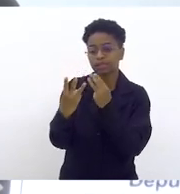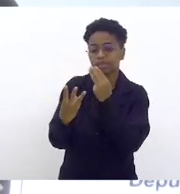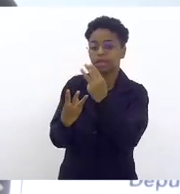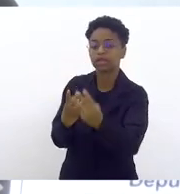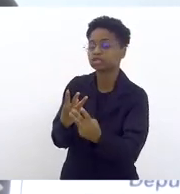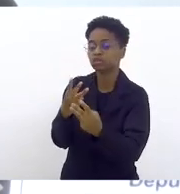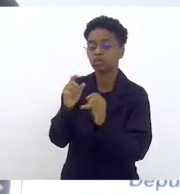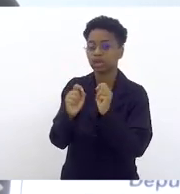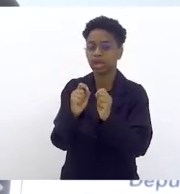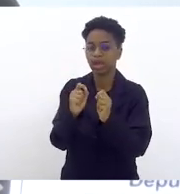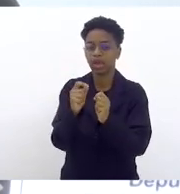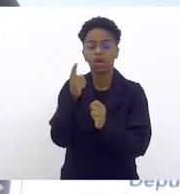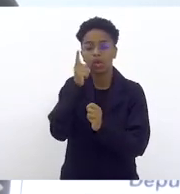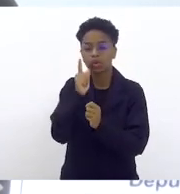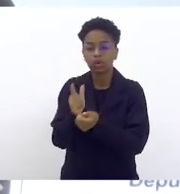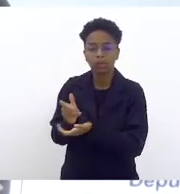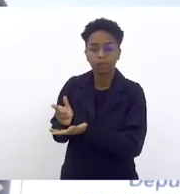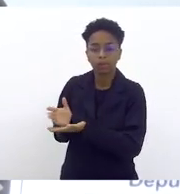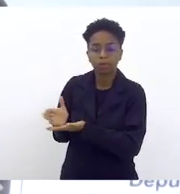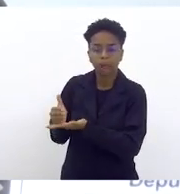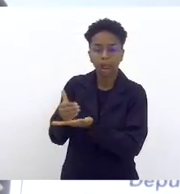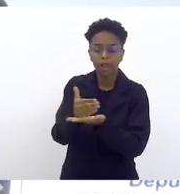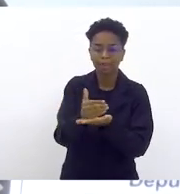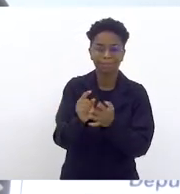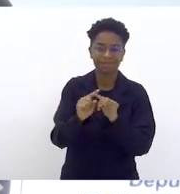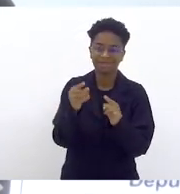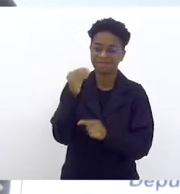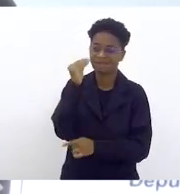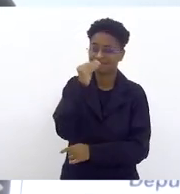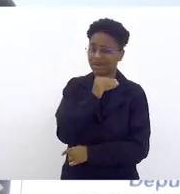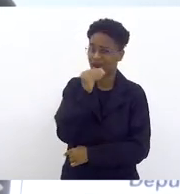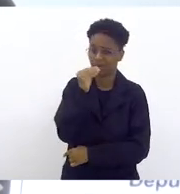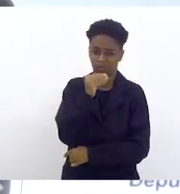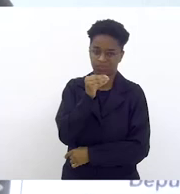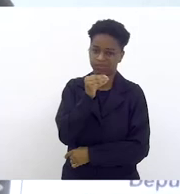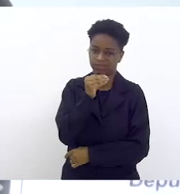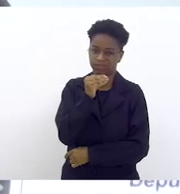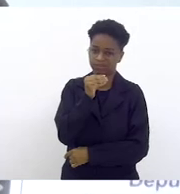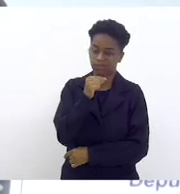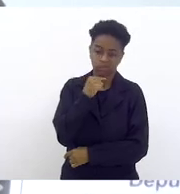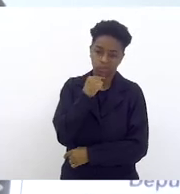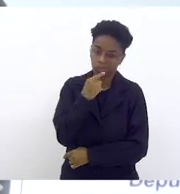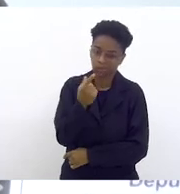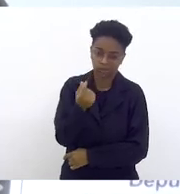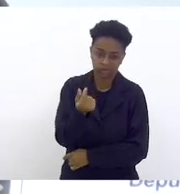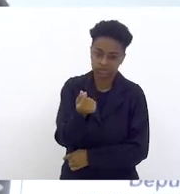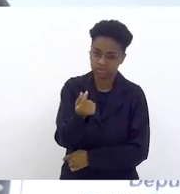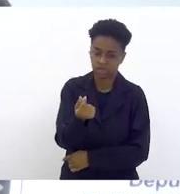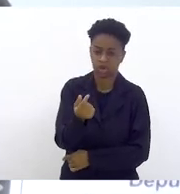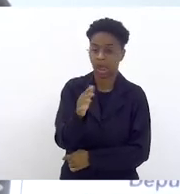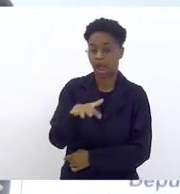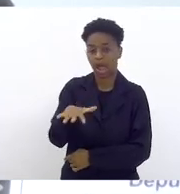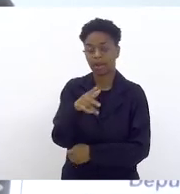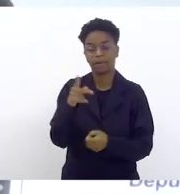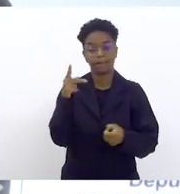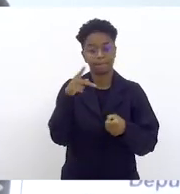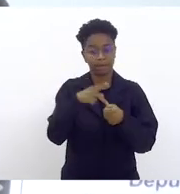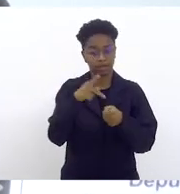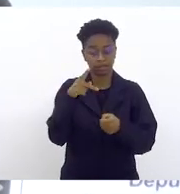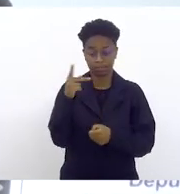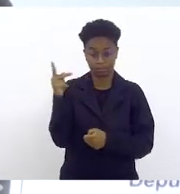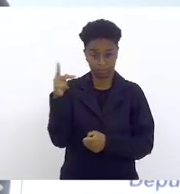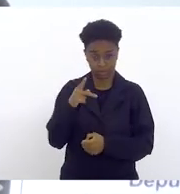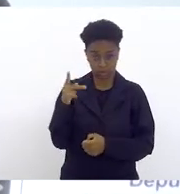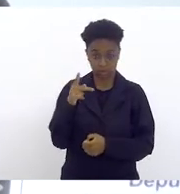extremamente frágil onde petróleo e gás e ICMS de